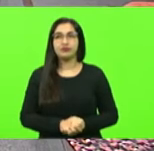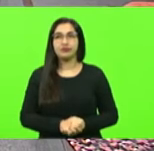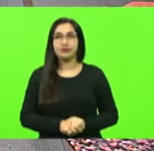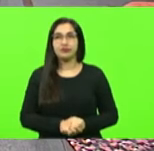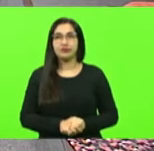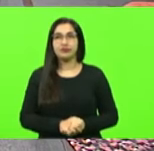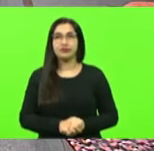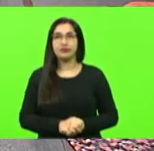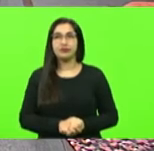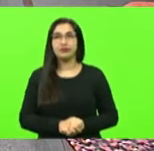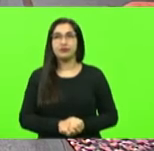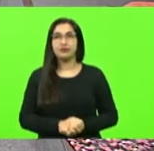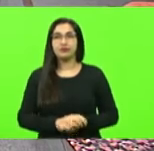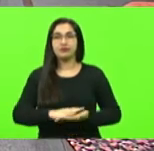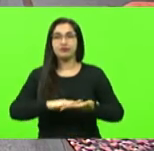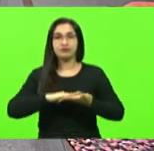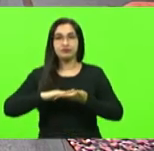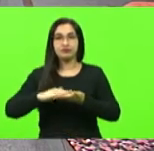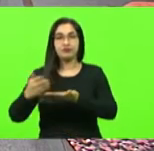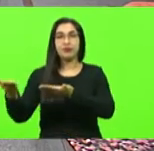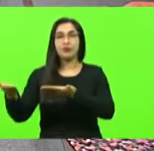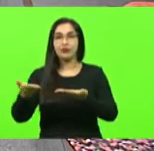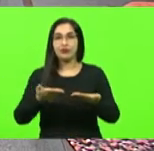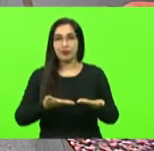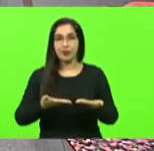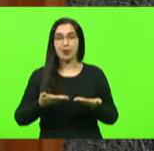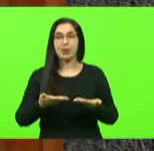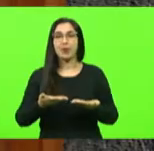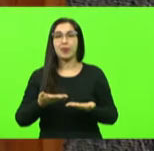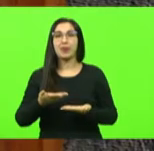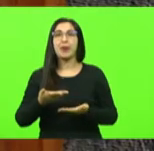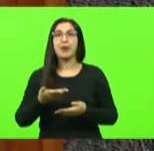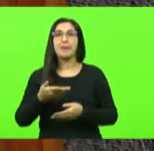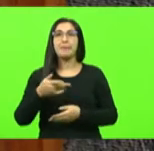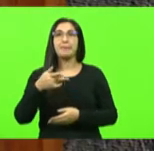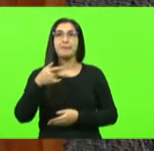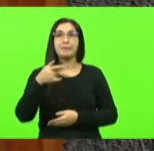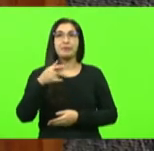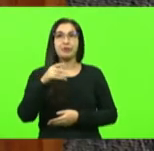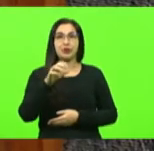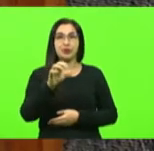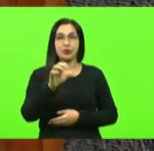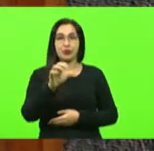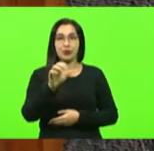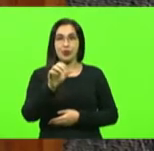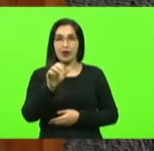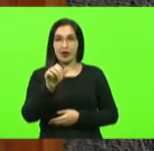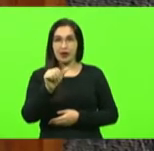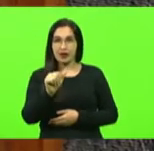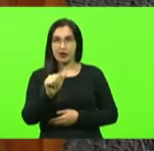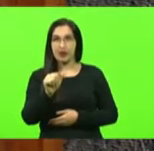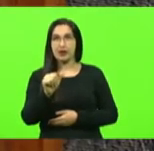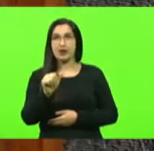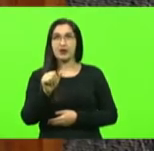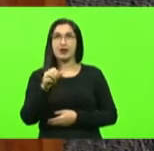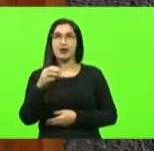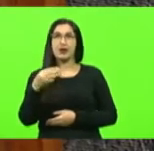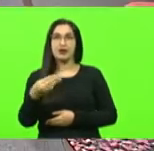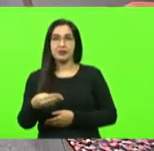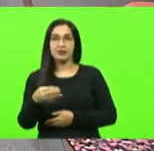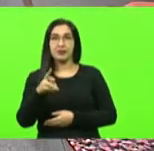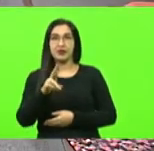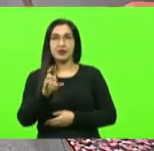O cerimonial convida para fazer uso da palavra o senhor membro do Movimento dos Atingidos por Barragens em Santa Catarina, Roque